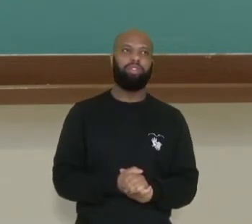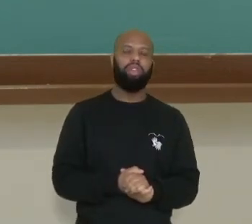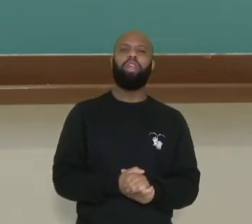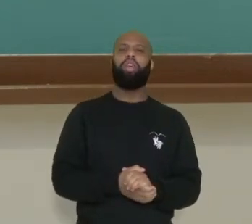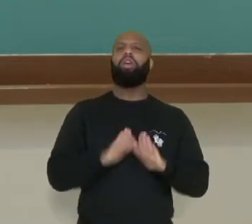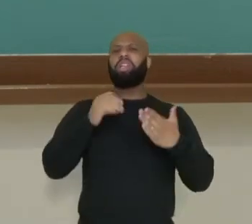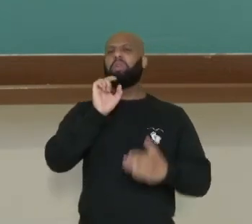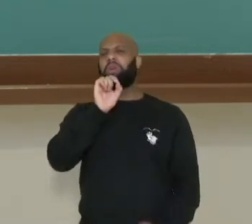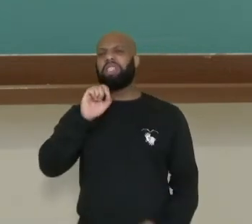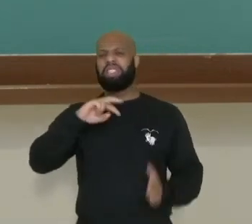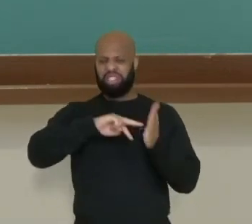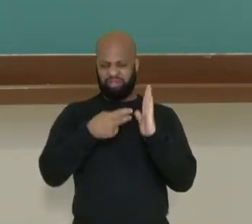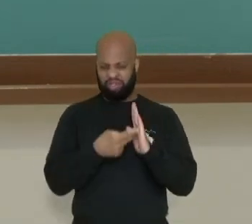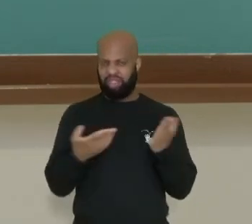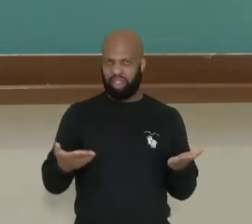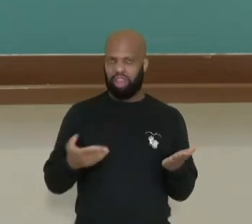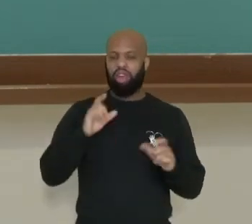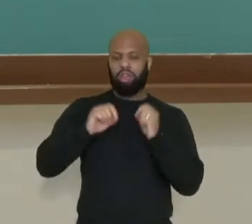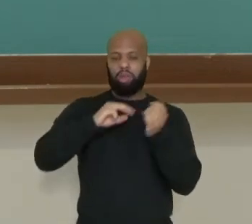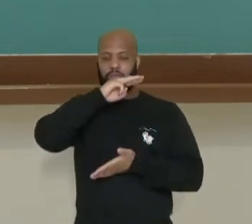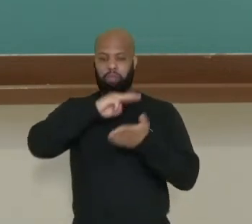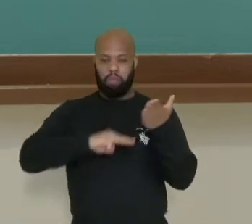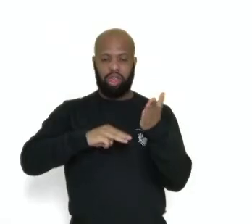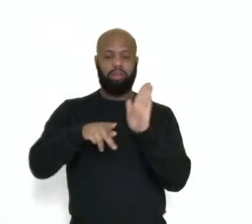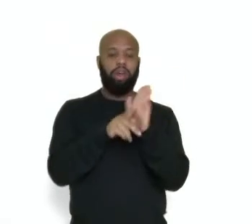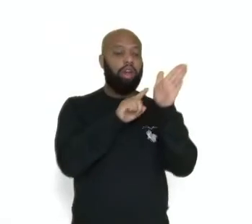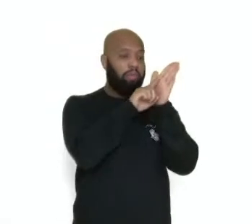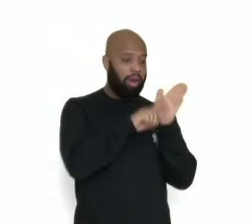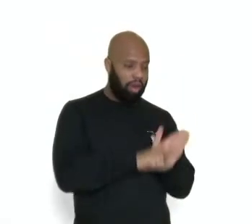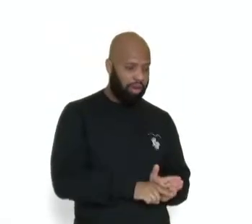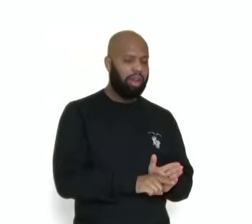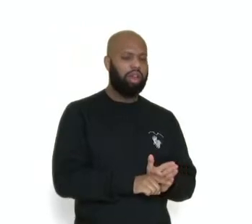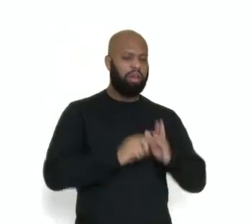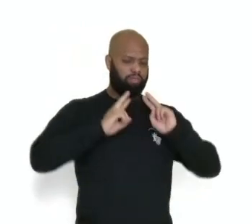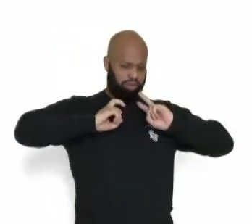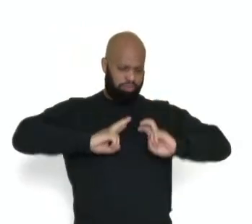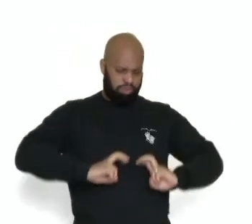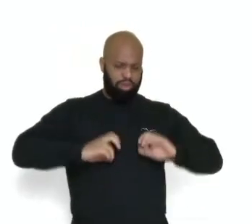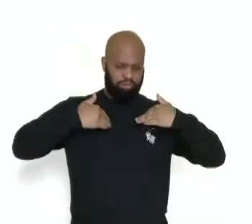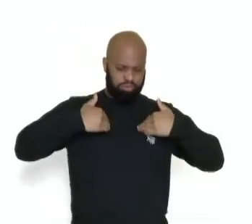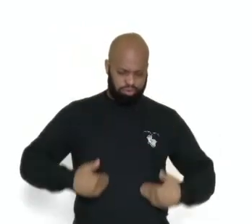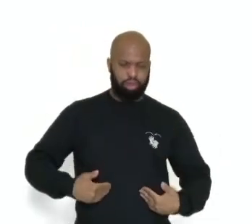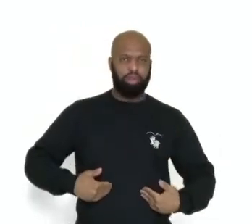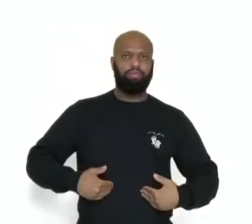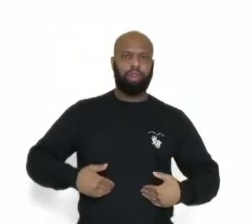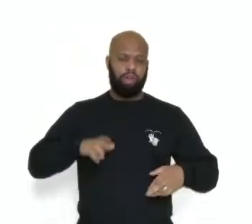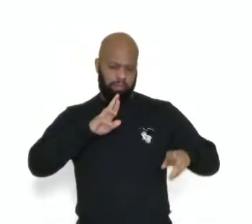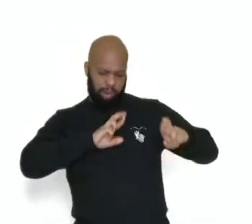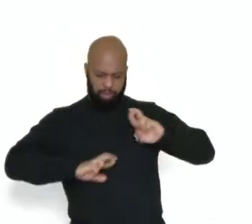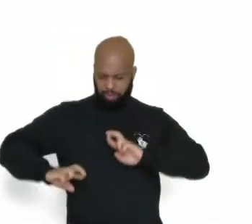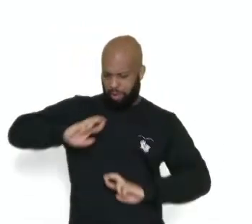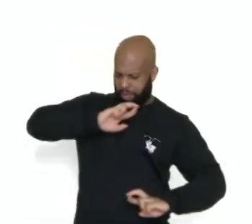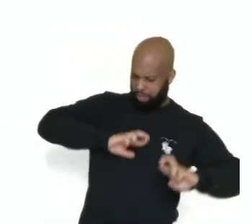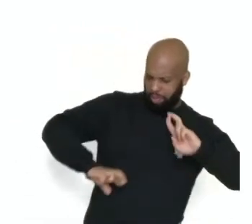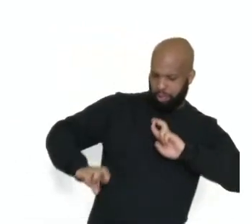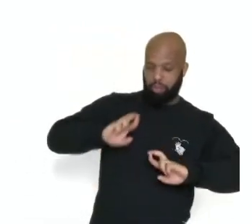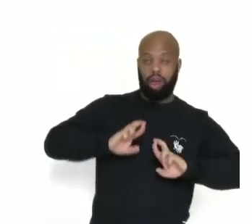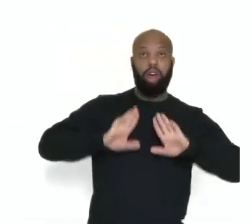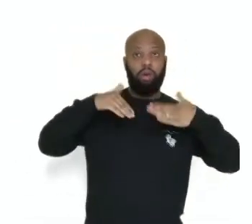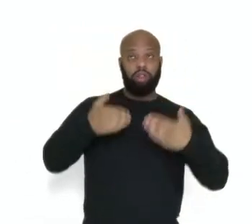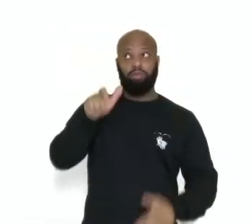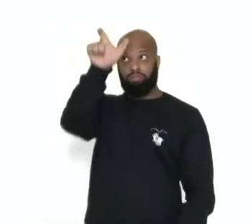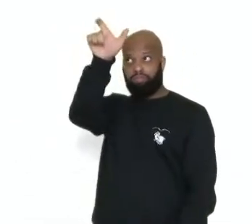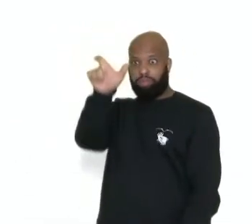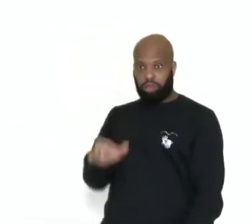é assim tão de um método investigatório e de observação do corpo aonde a pessoa é simultaneamente